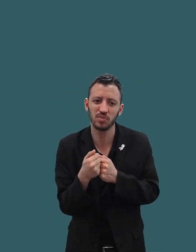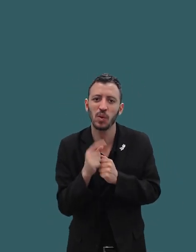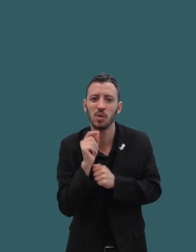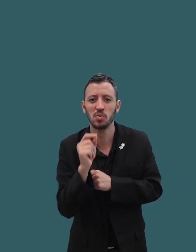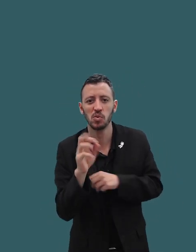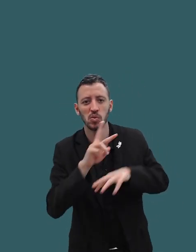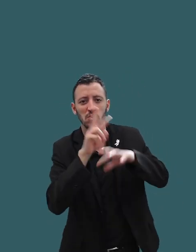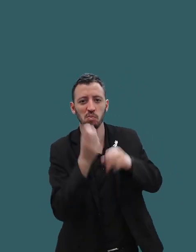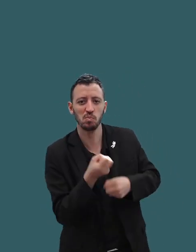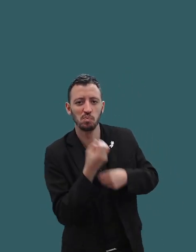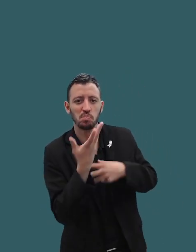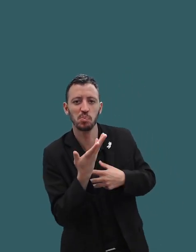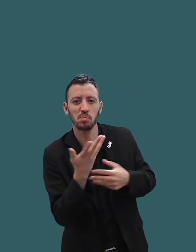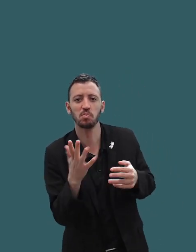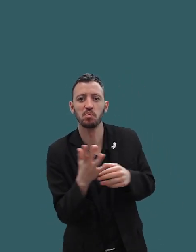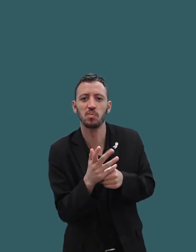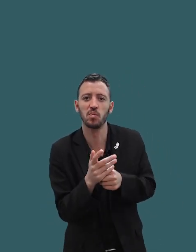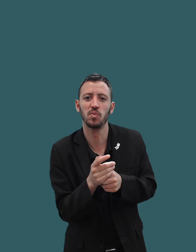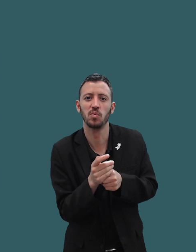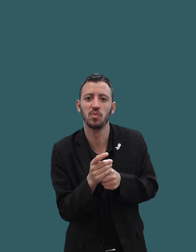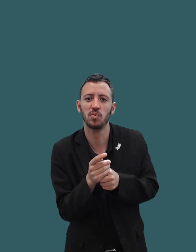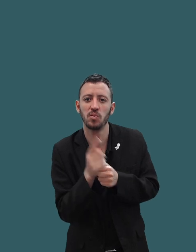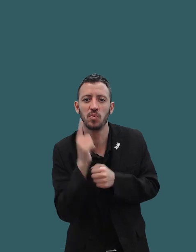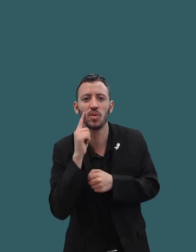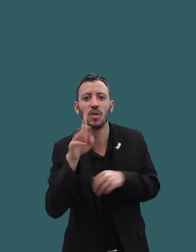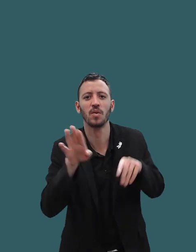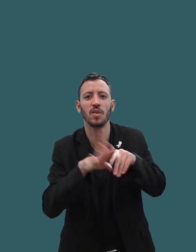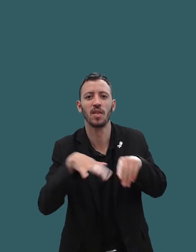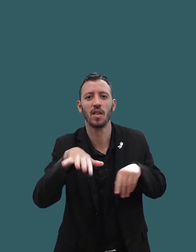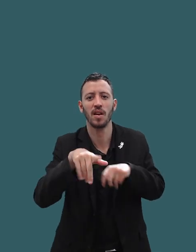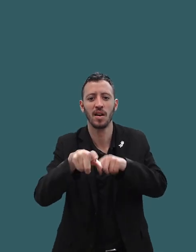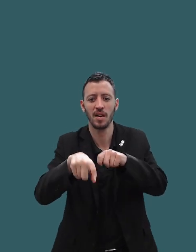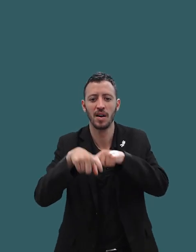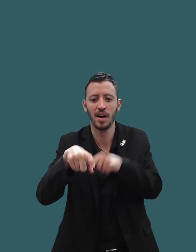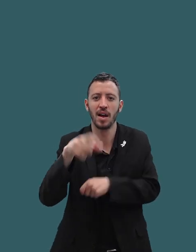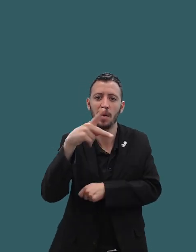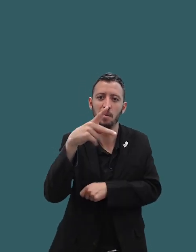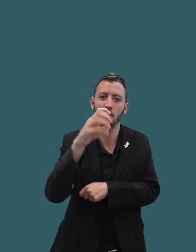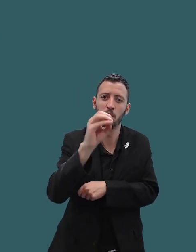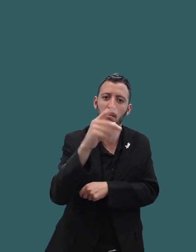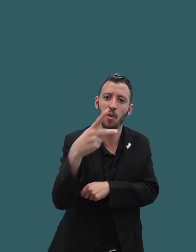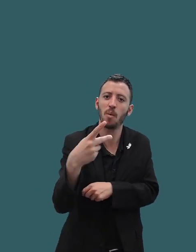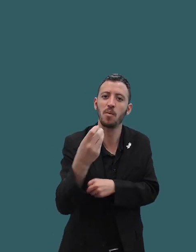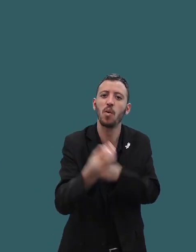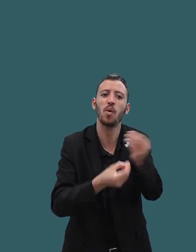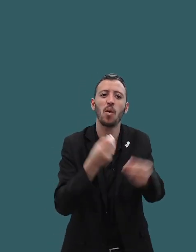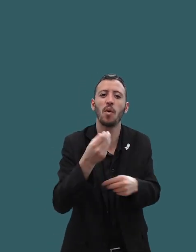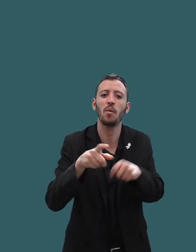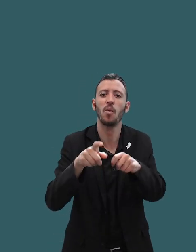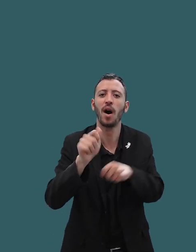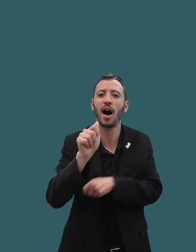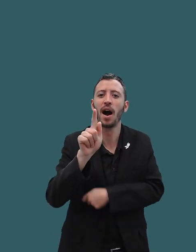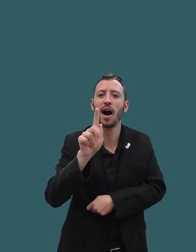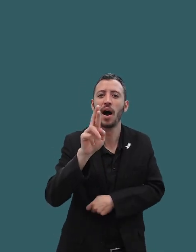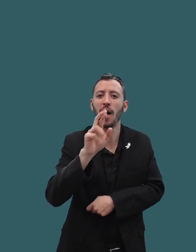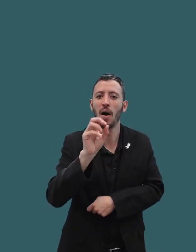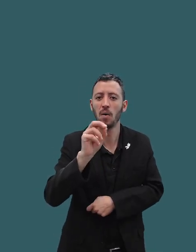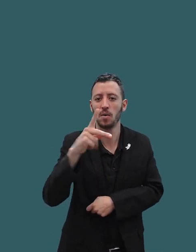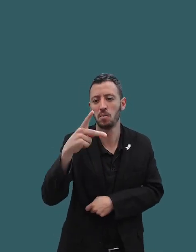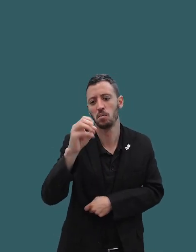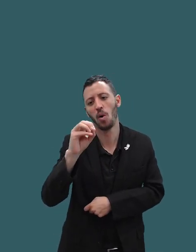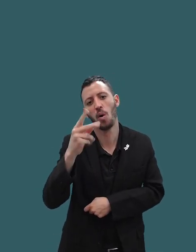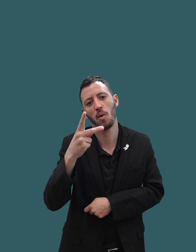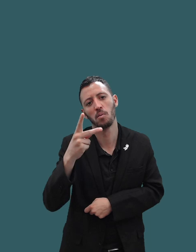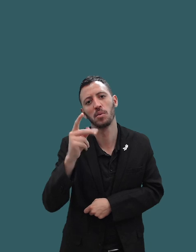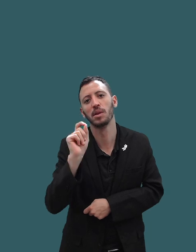expressão? Porque diz que o agro é pop. E como é que o agro é pop? Entendeu? Pop